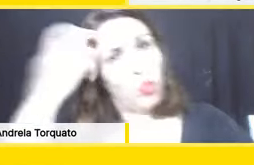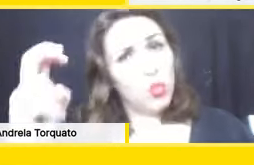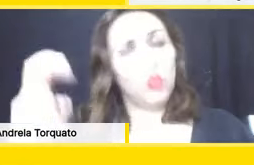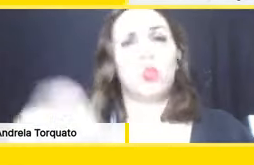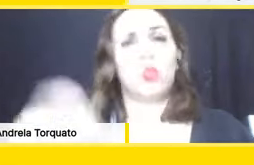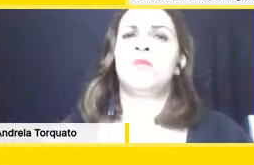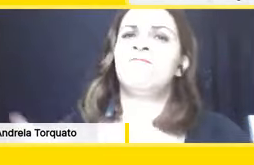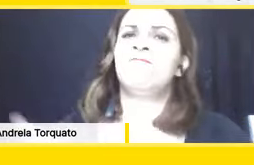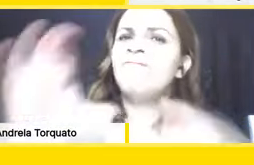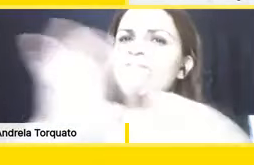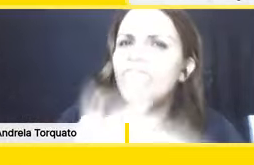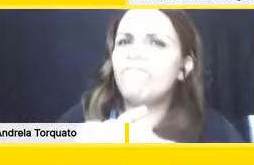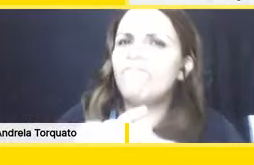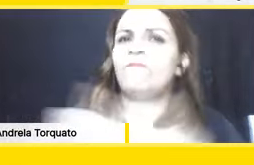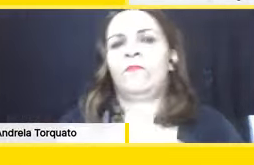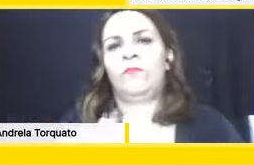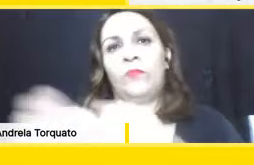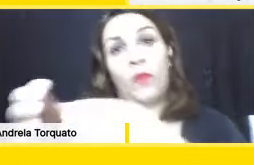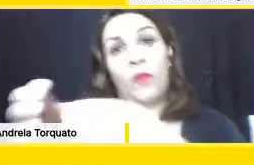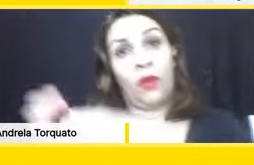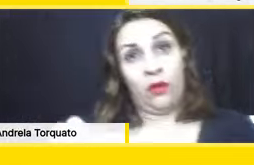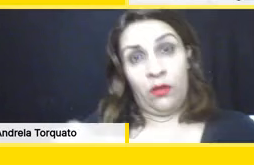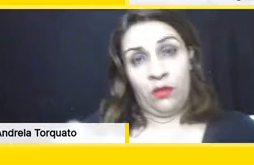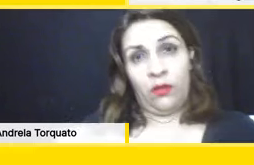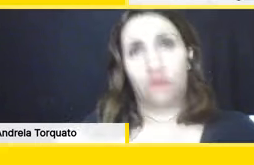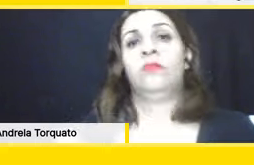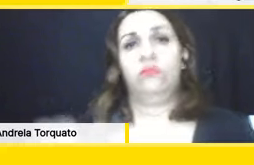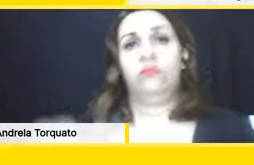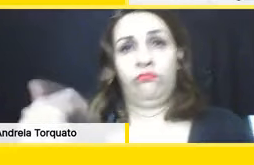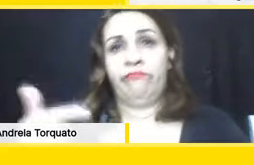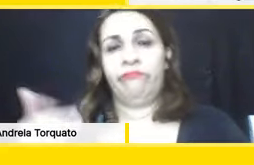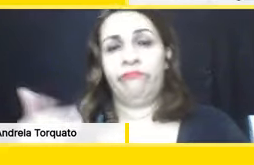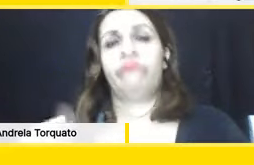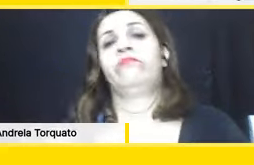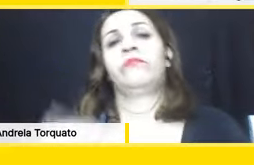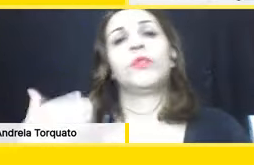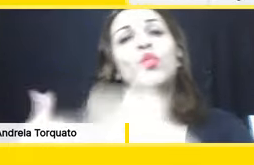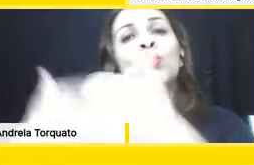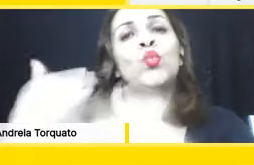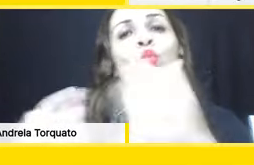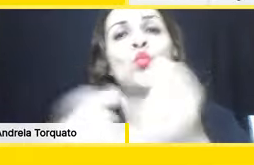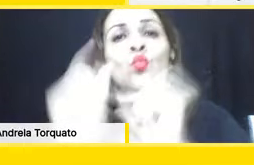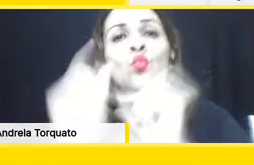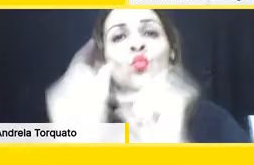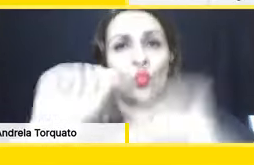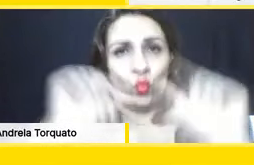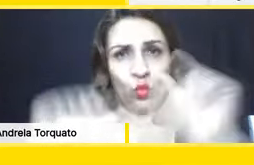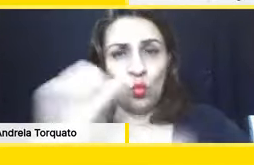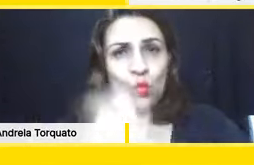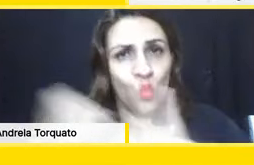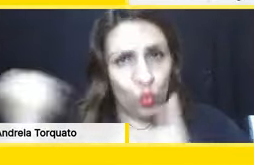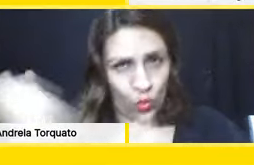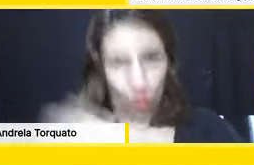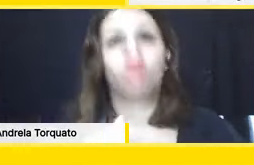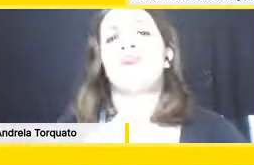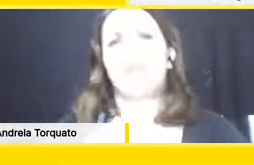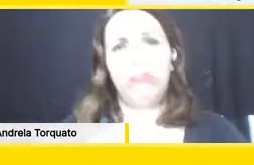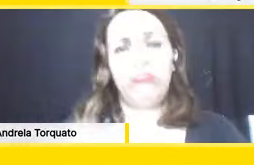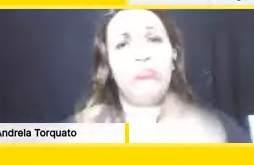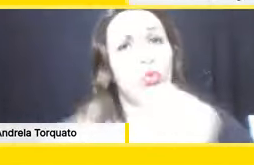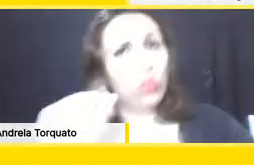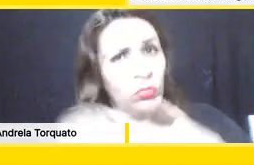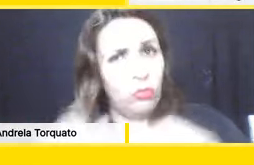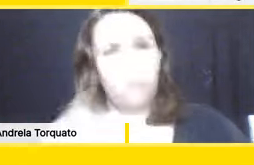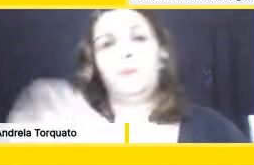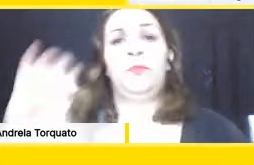e membro titular também da Comissão de Desenvolvimento Econômico, Social, Desenvolvimento Econômico,